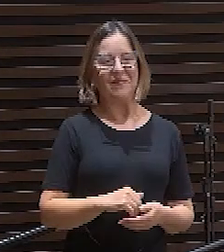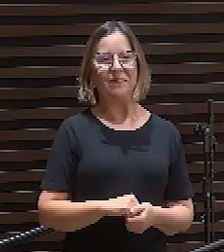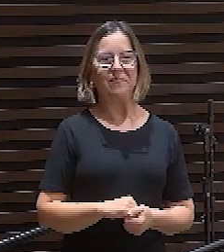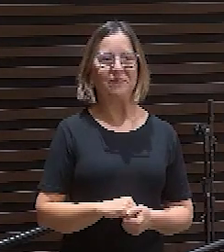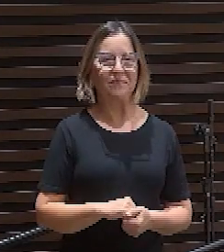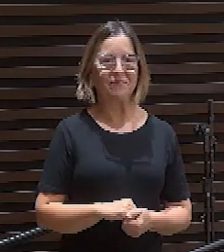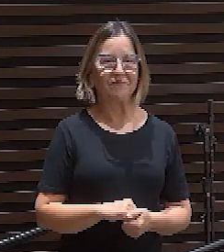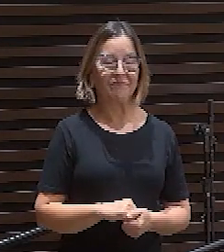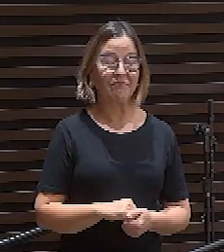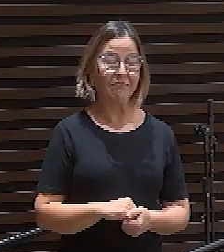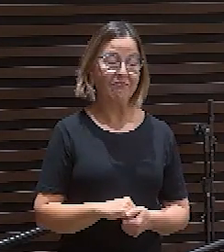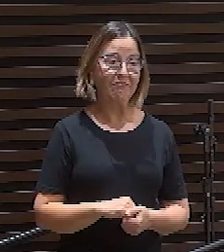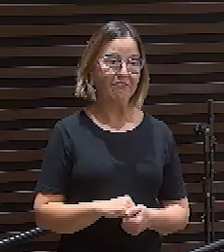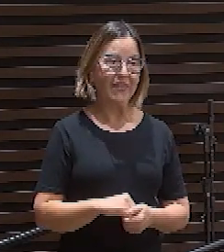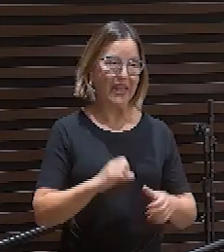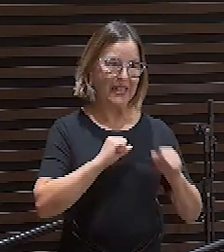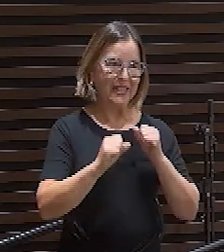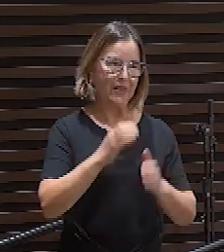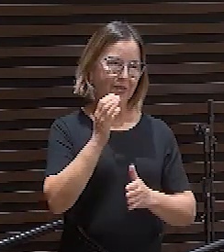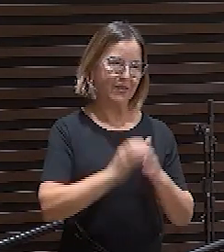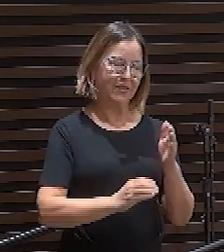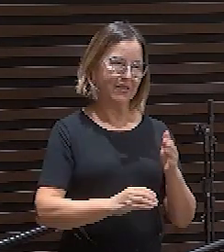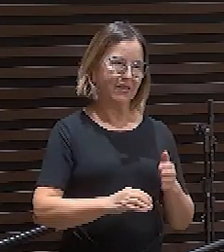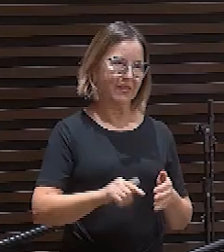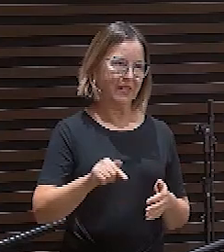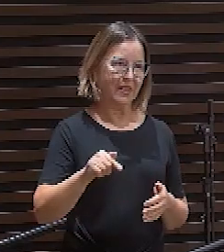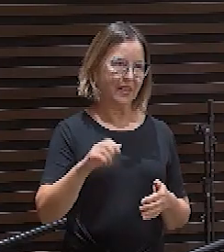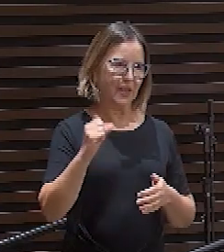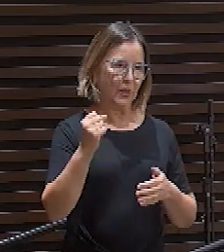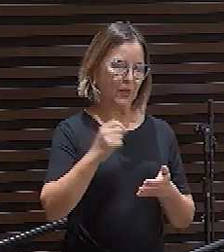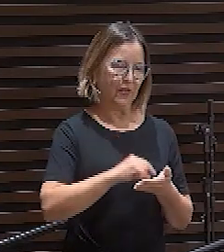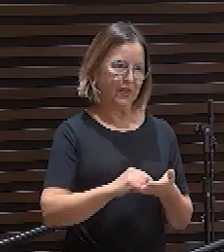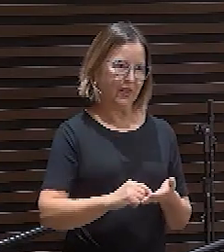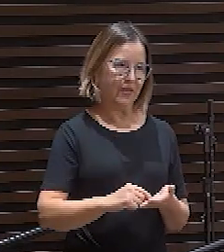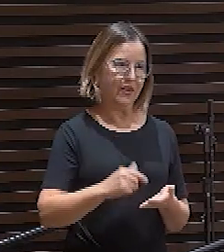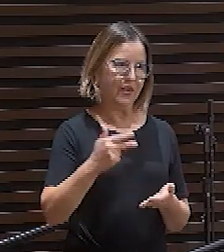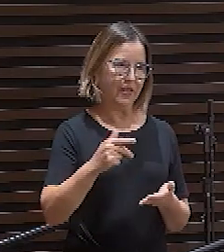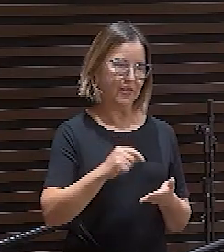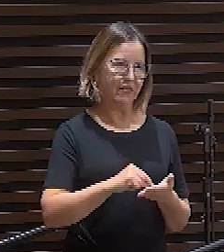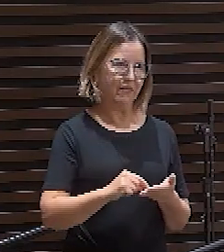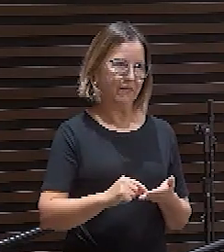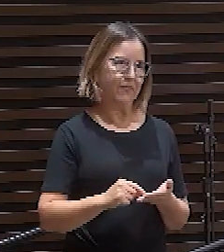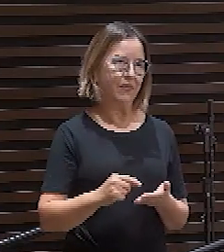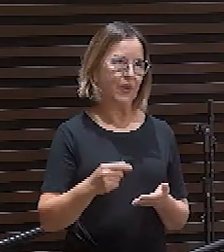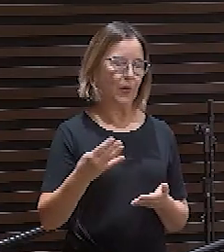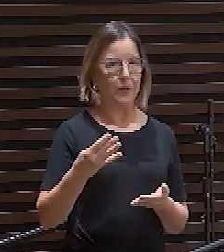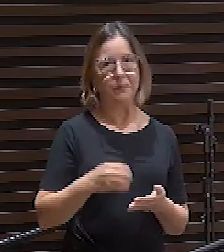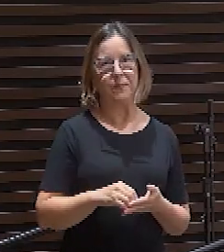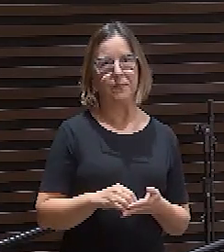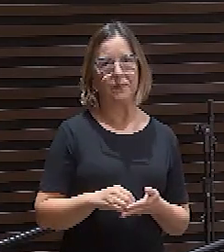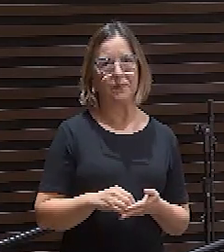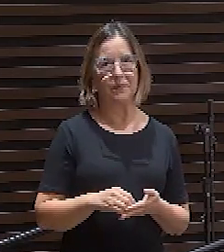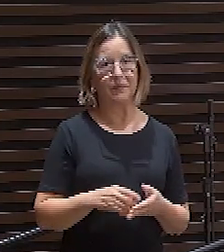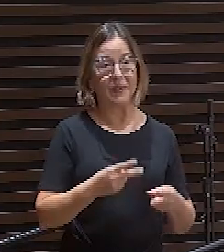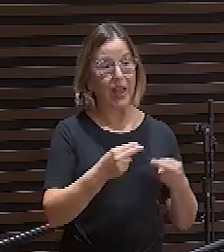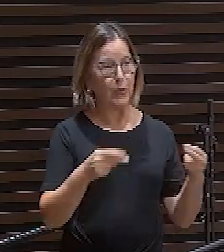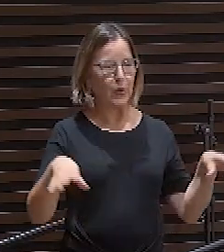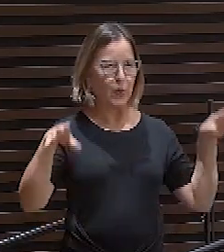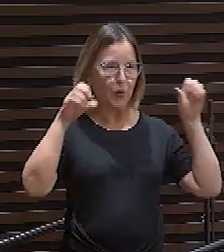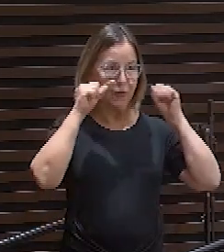Vamos à palavra de Deus então, Salmo 78, 3 e 4, diz assim: O que ouvimos